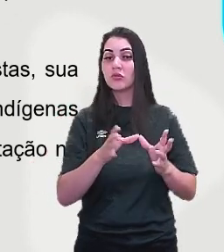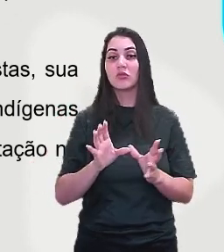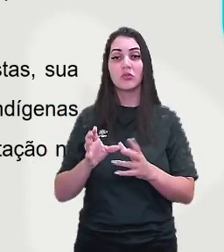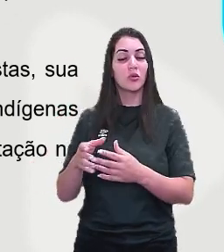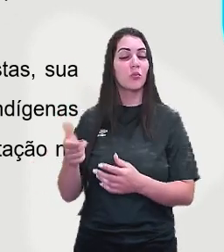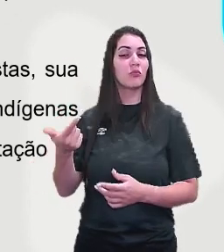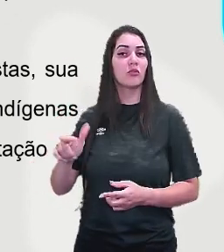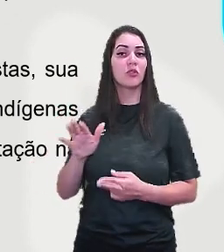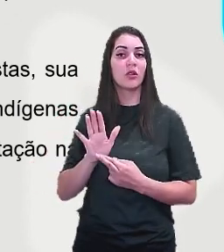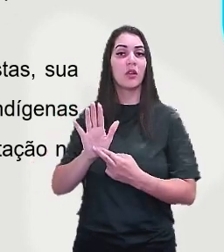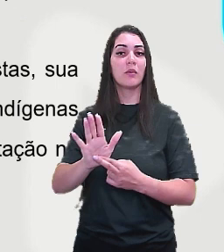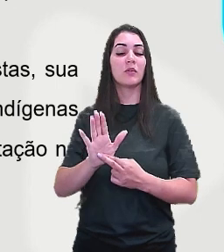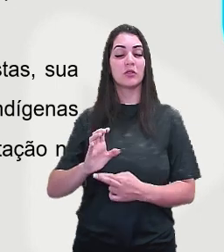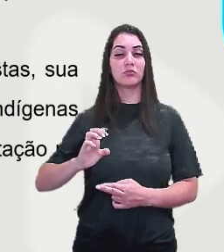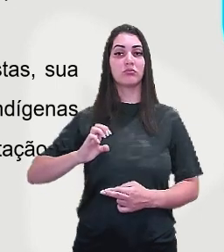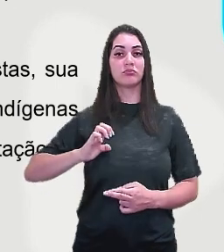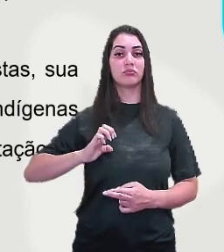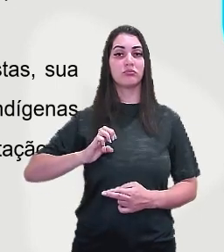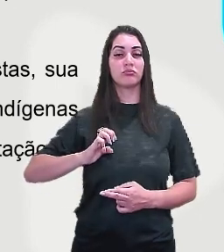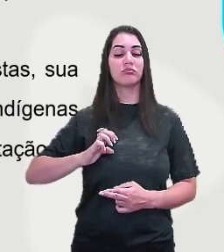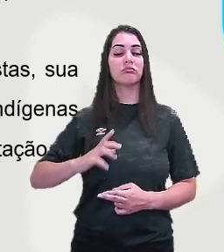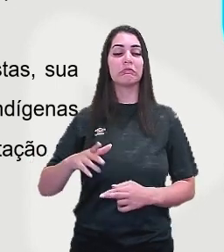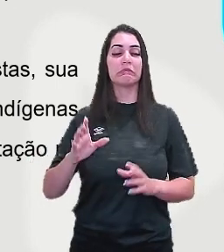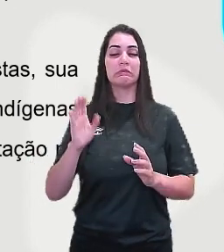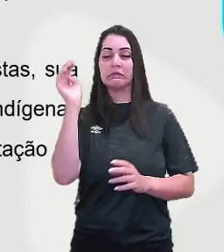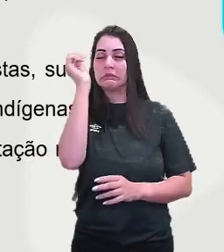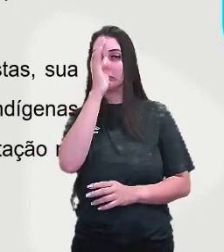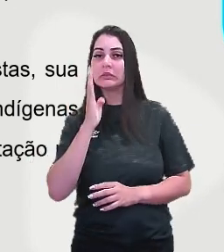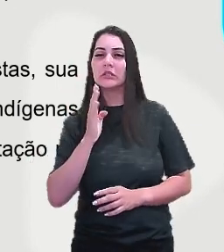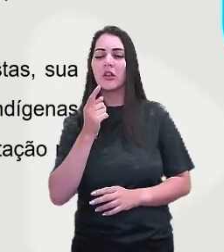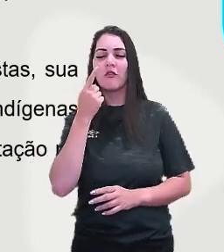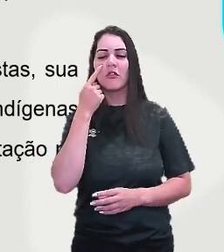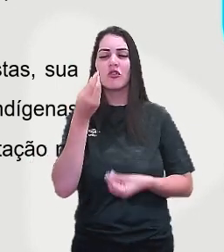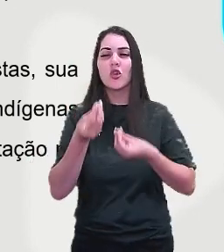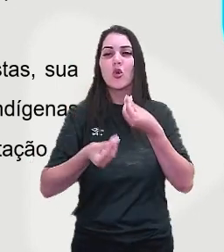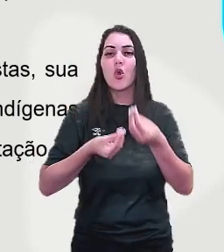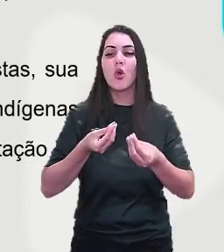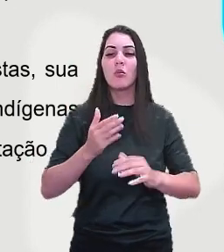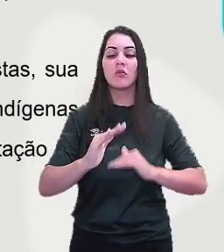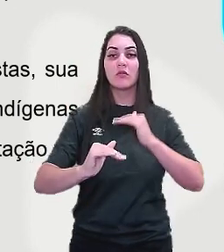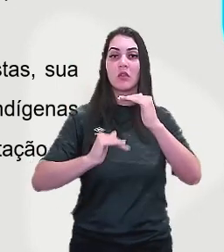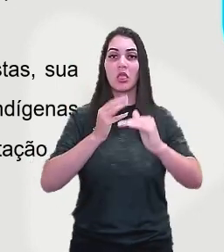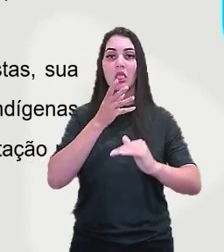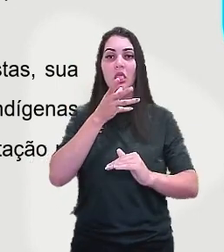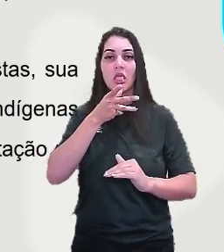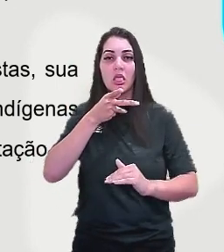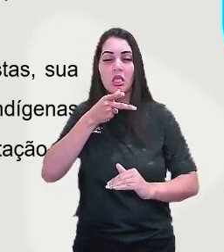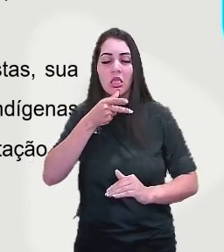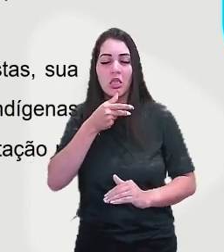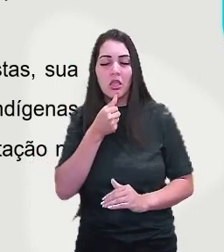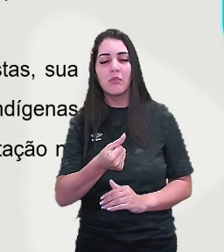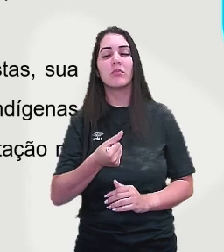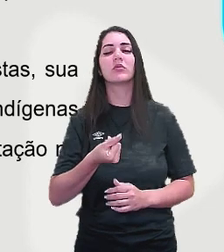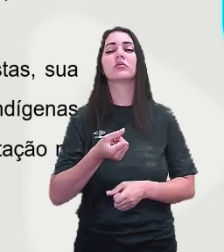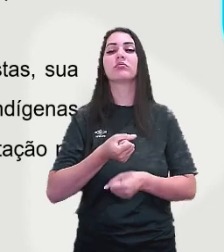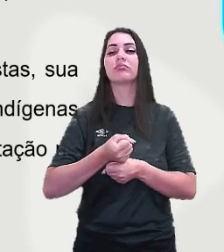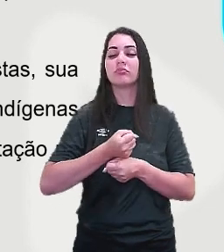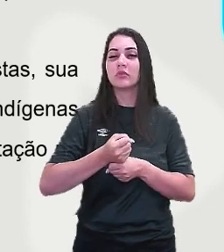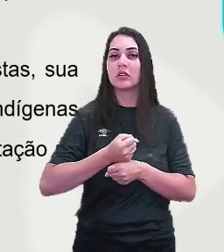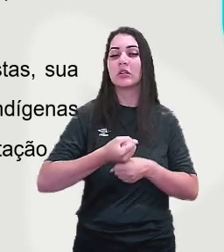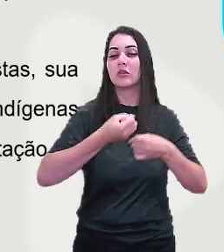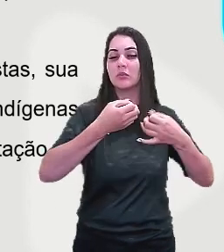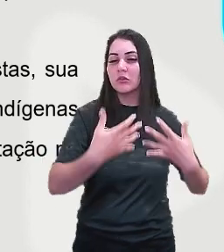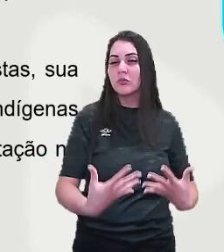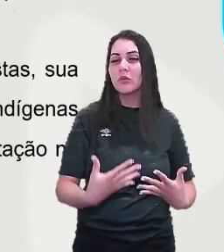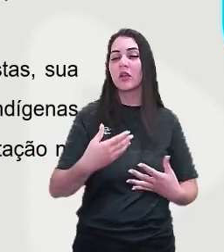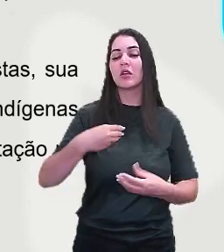brasileira. Vejam como foi a evolução. Se demorou muito tempo para se falar sobre mestiçagem, mas quando começou